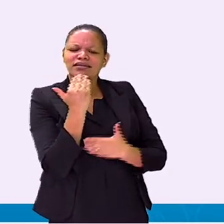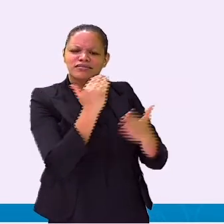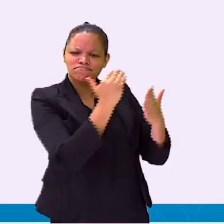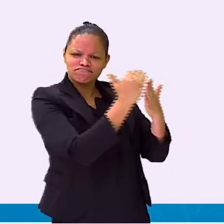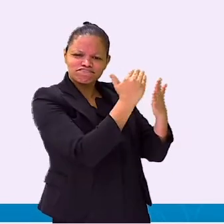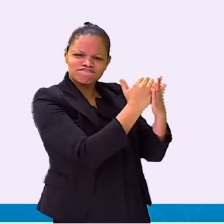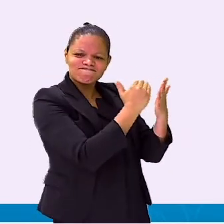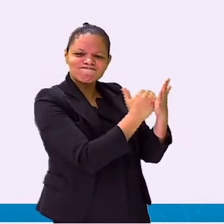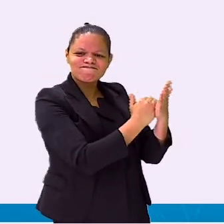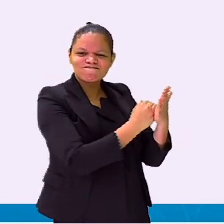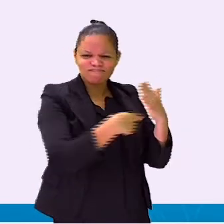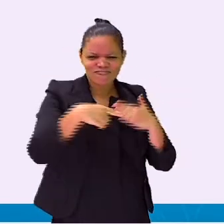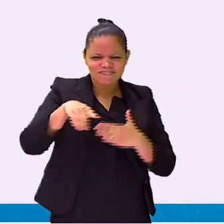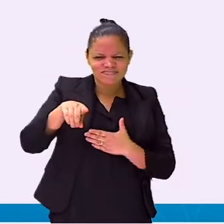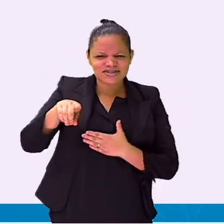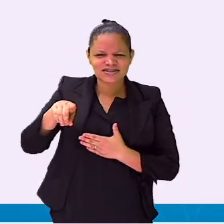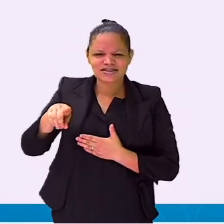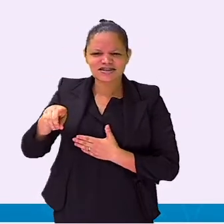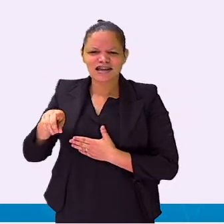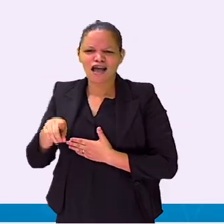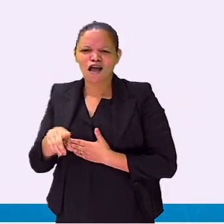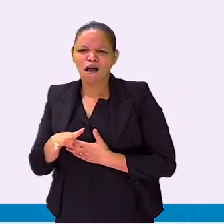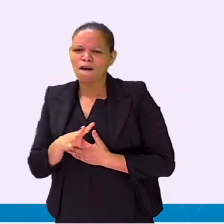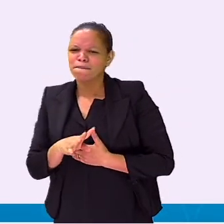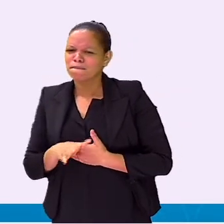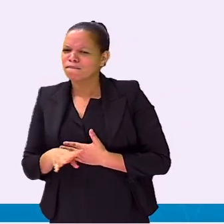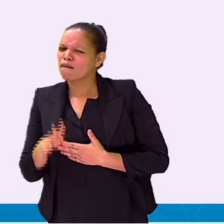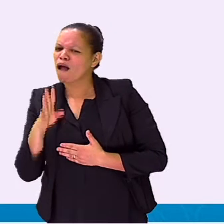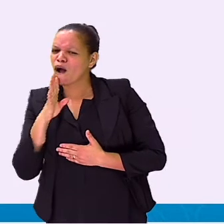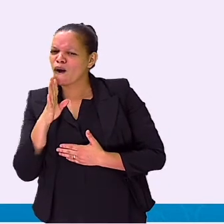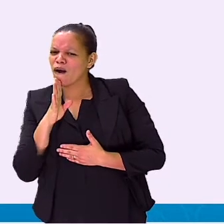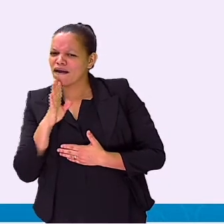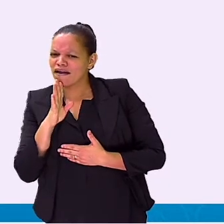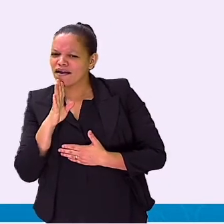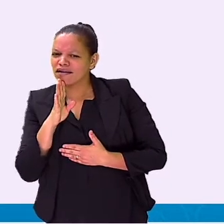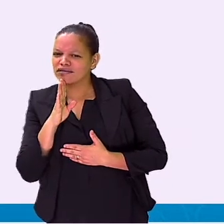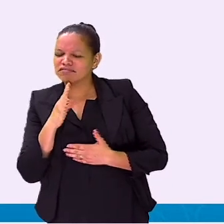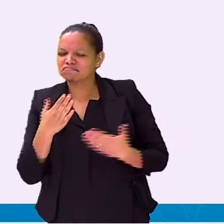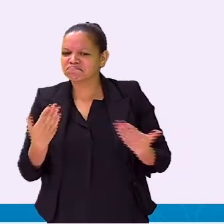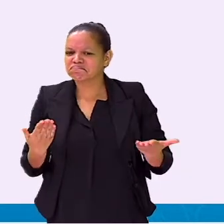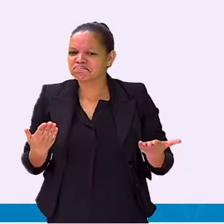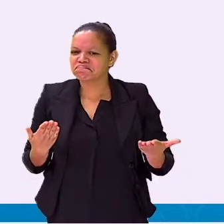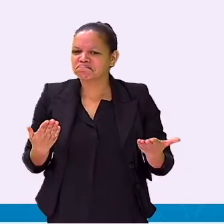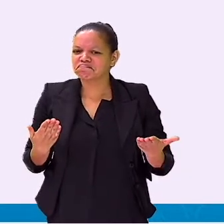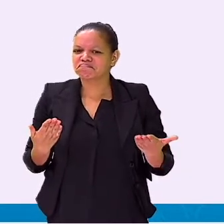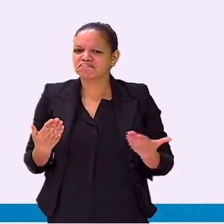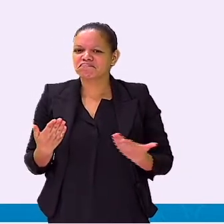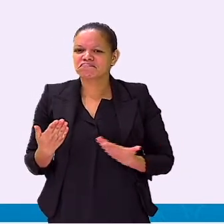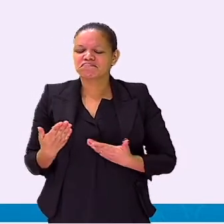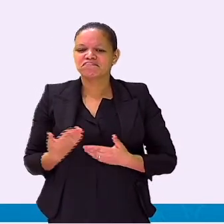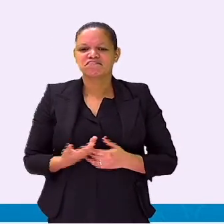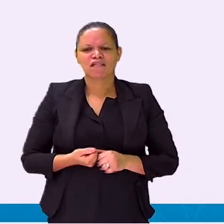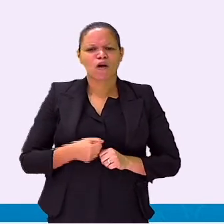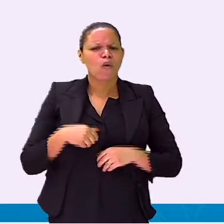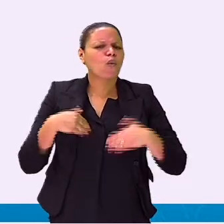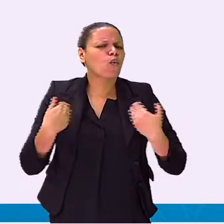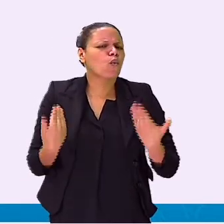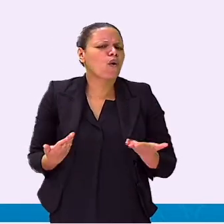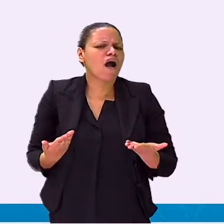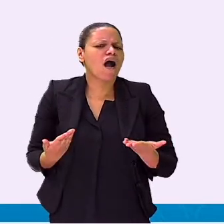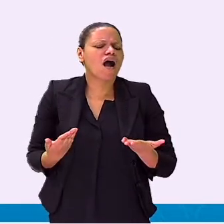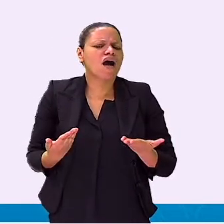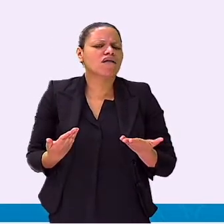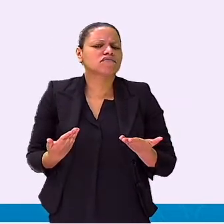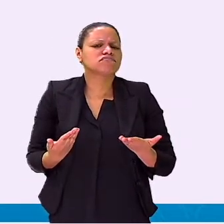estar perguntando para um familiar, para um conhecido, algum prato, né? Algo que seja da tradição mineira.